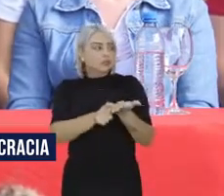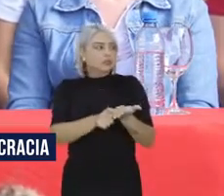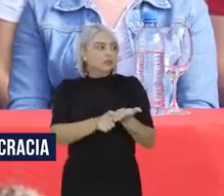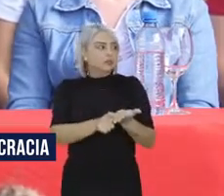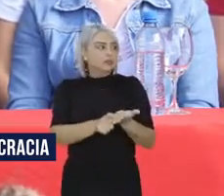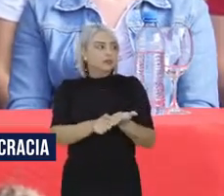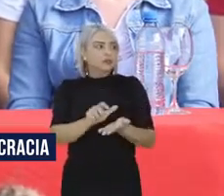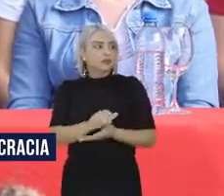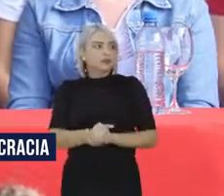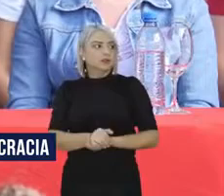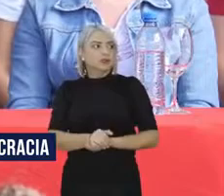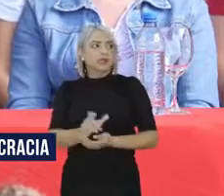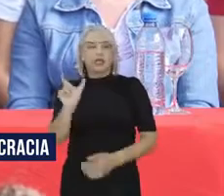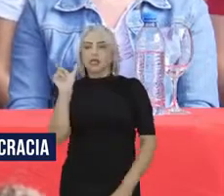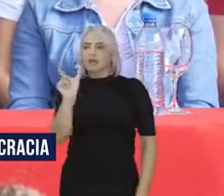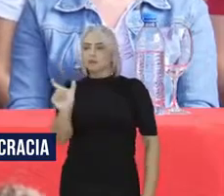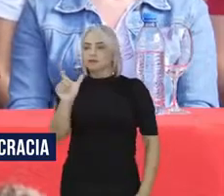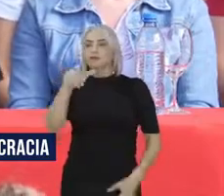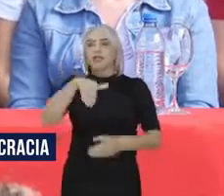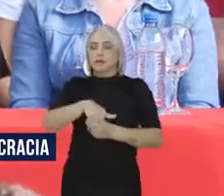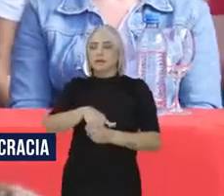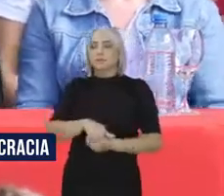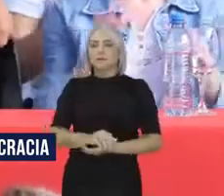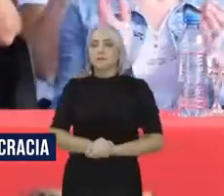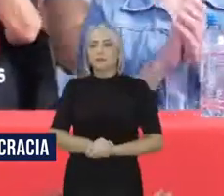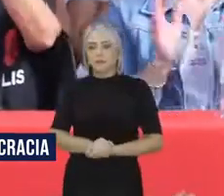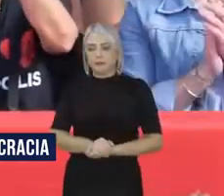votar esse ano. E é isso aí.